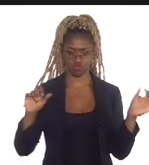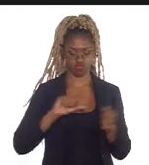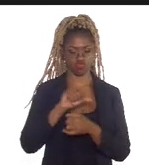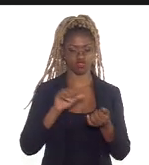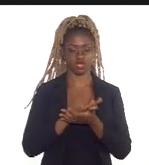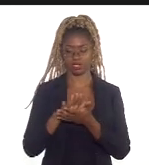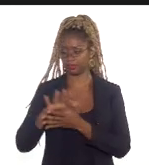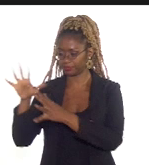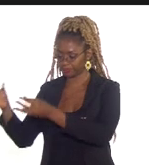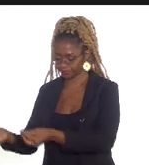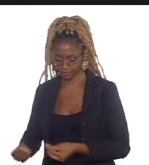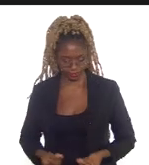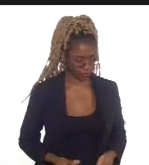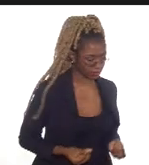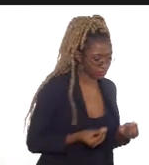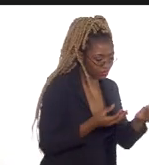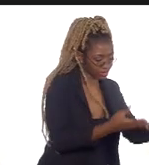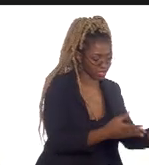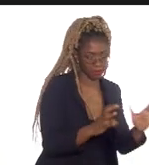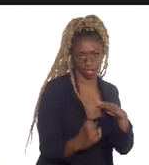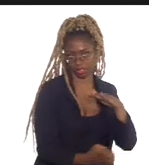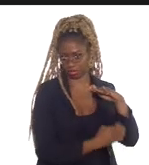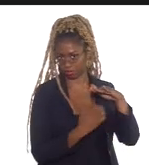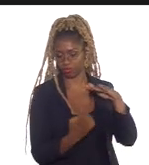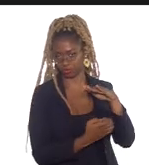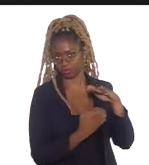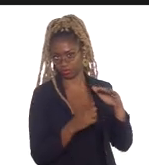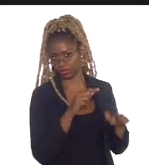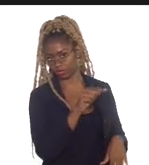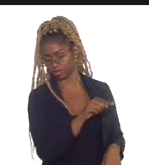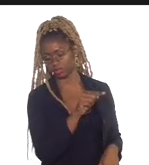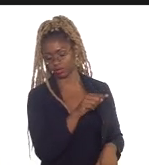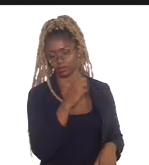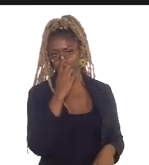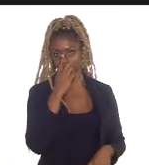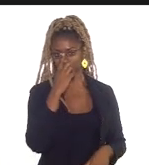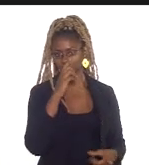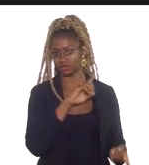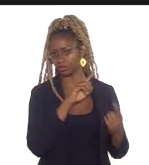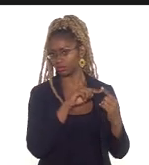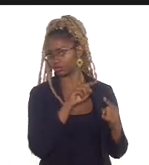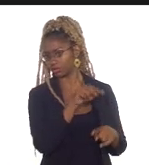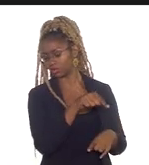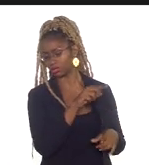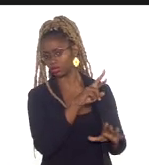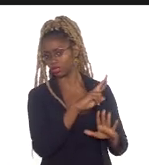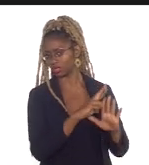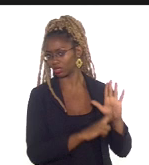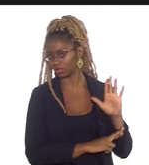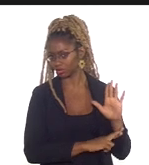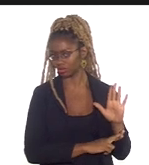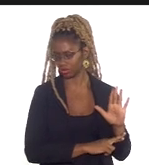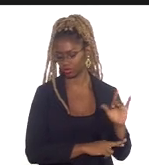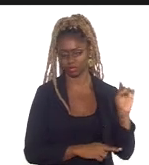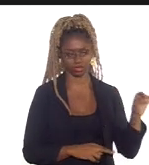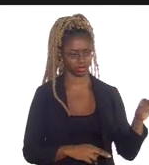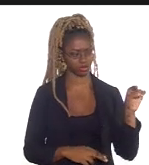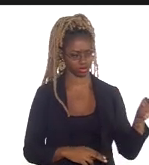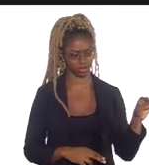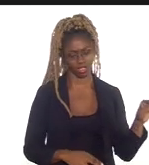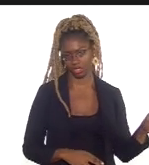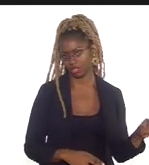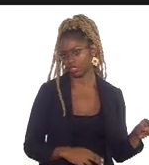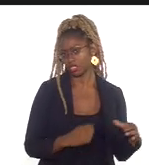encaminhar para a concessionária, objeto desse relatório, para que ela, em fase